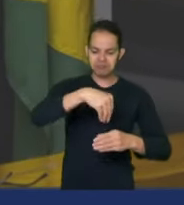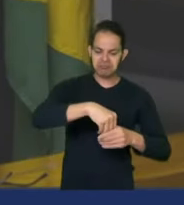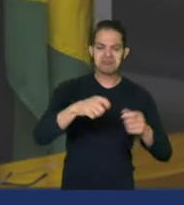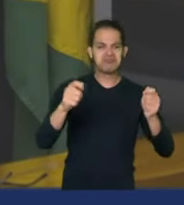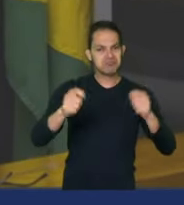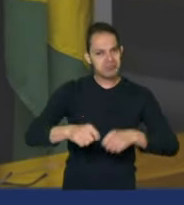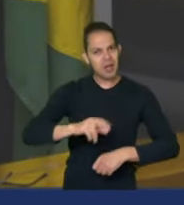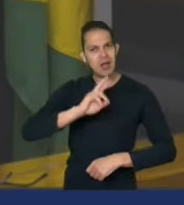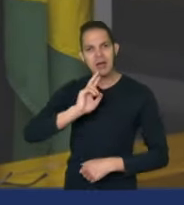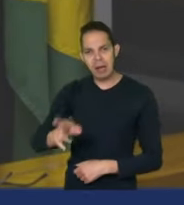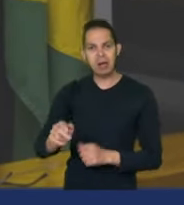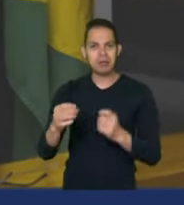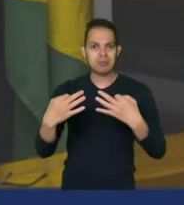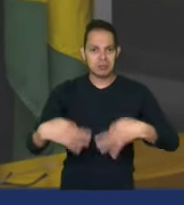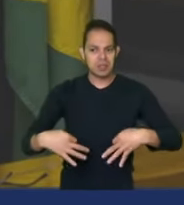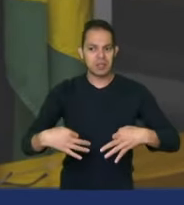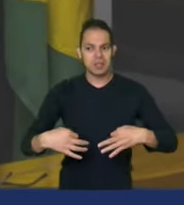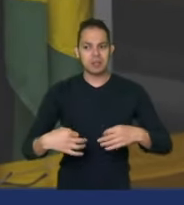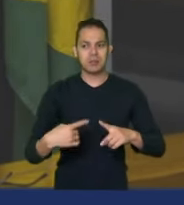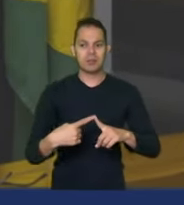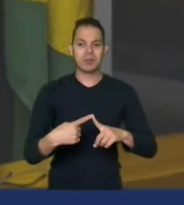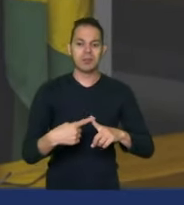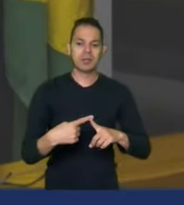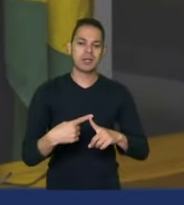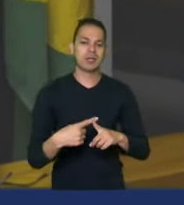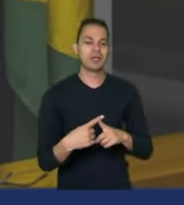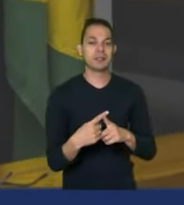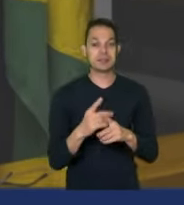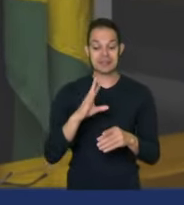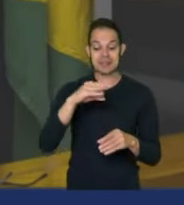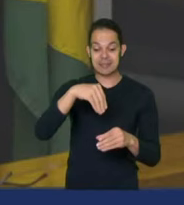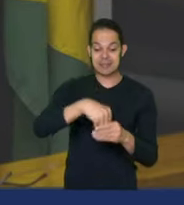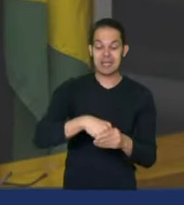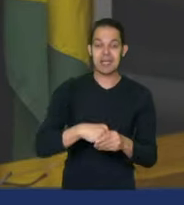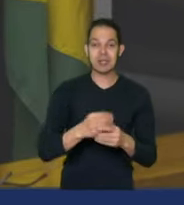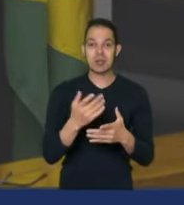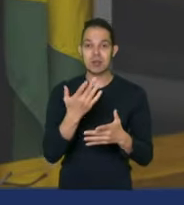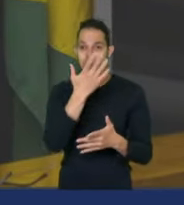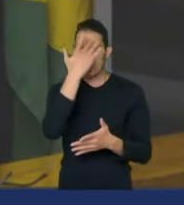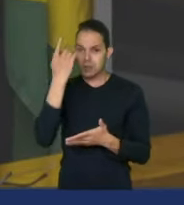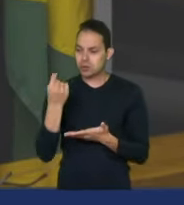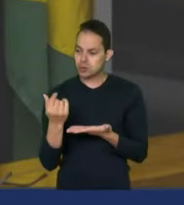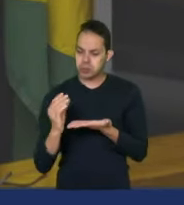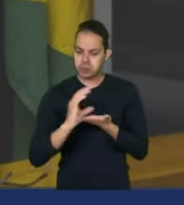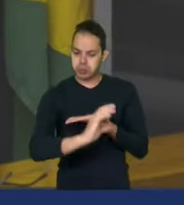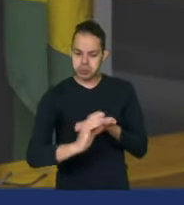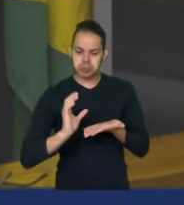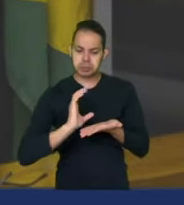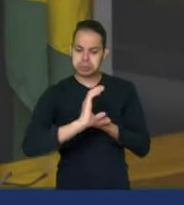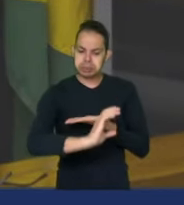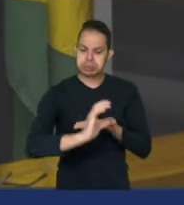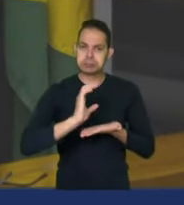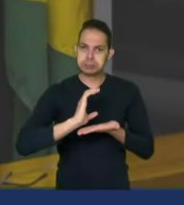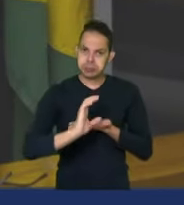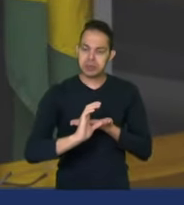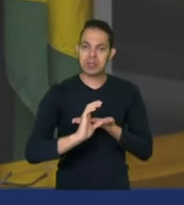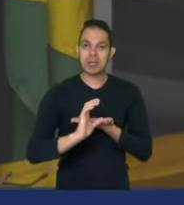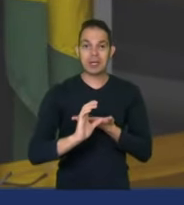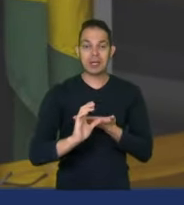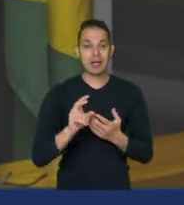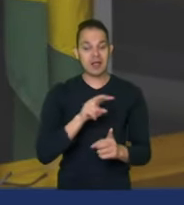de fato, porque há uma questão interna daqueles que investiram, os acionistas, que temos que mudar esta